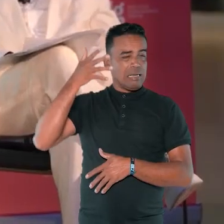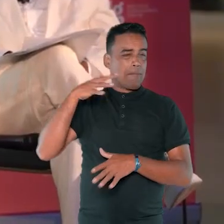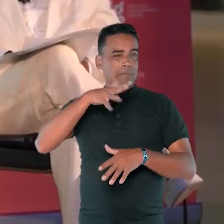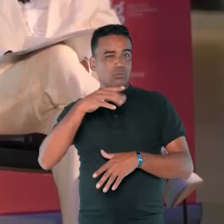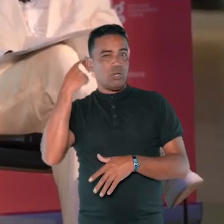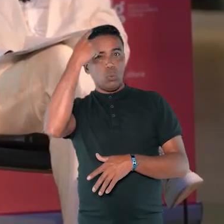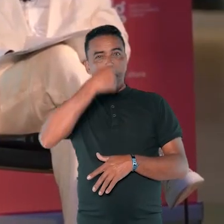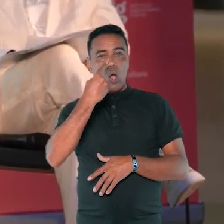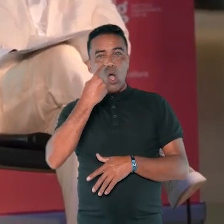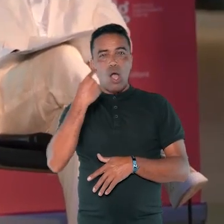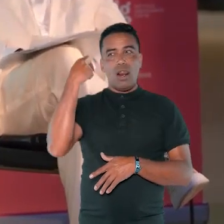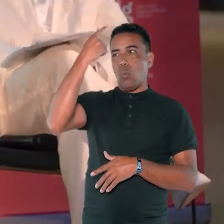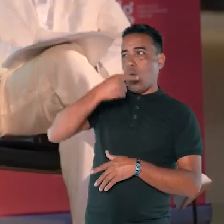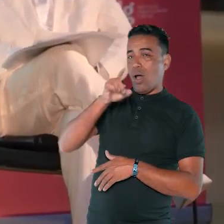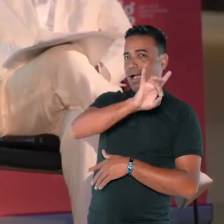aproximadamente 1 hora cada,